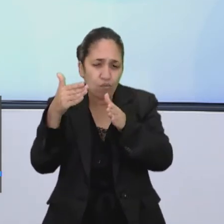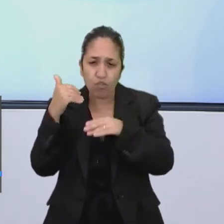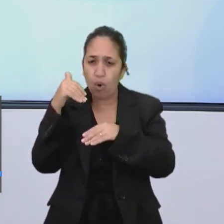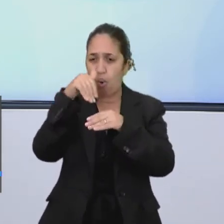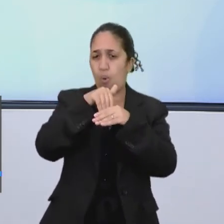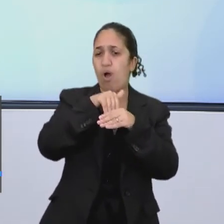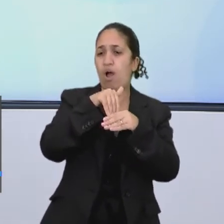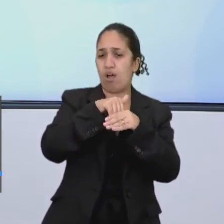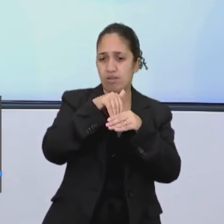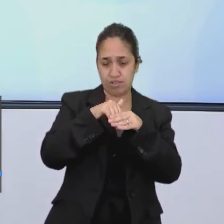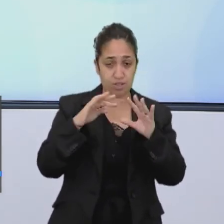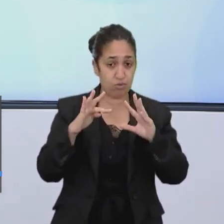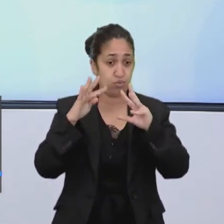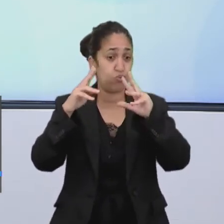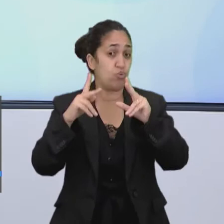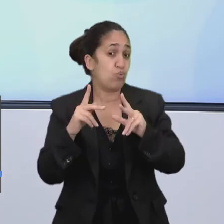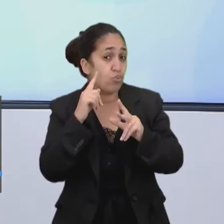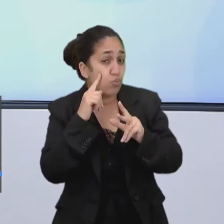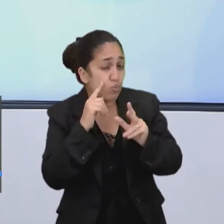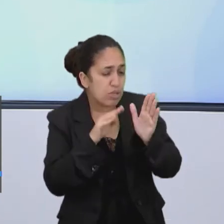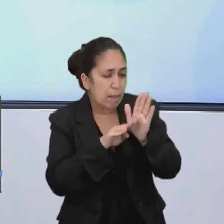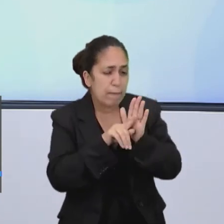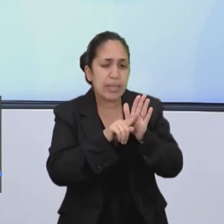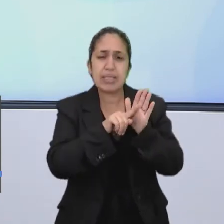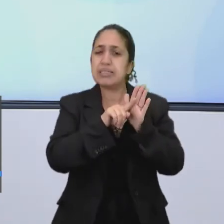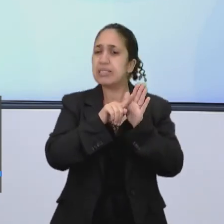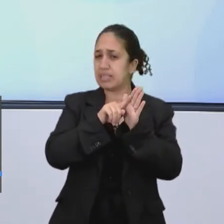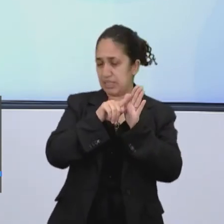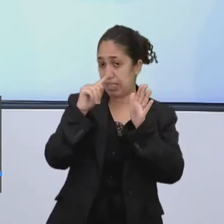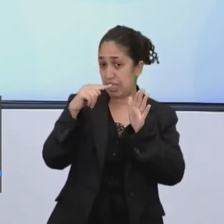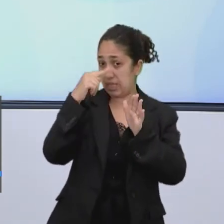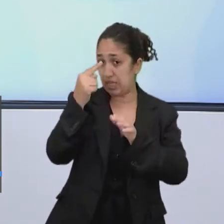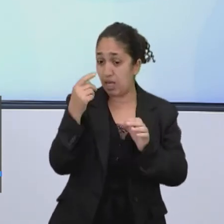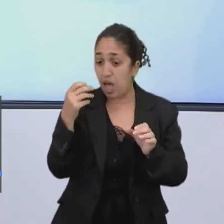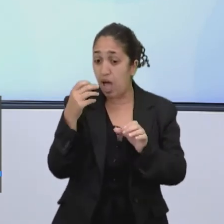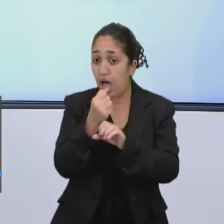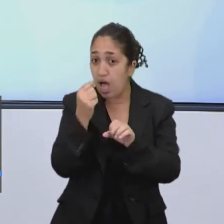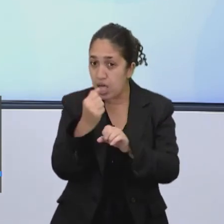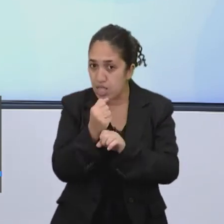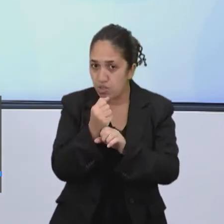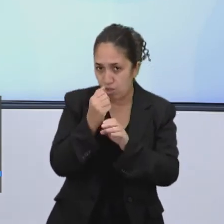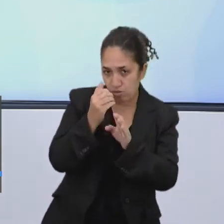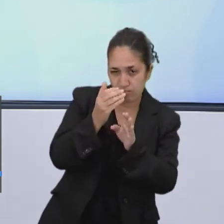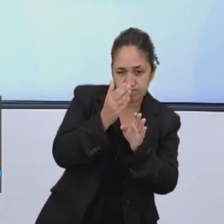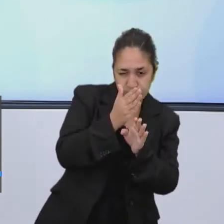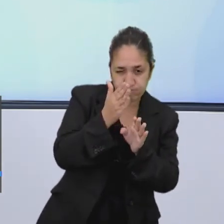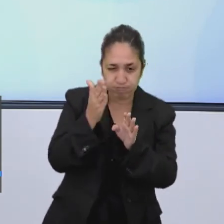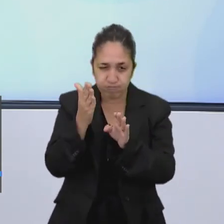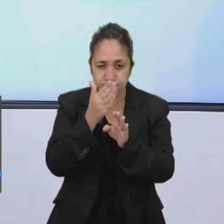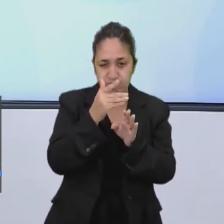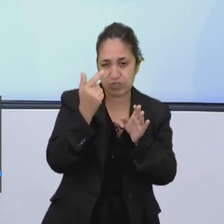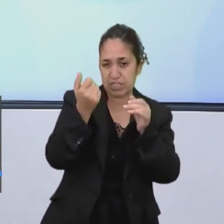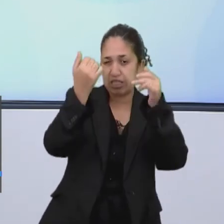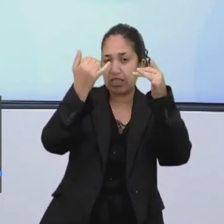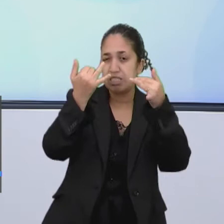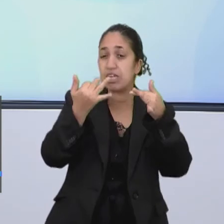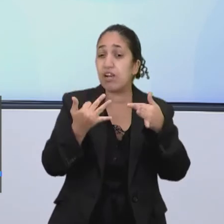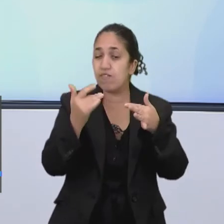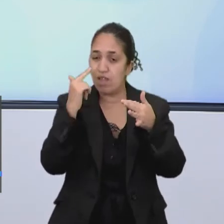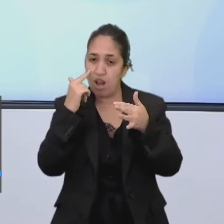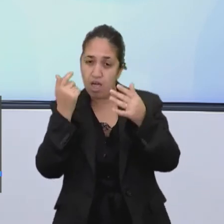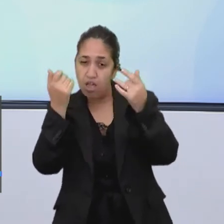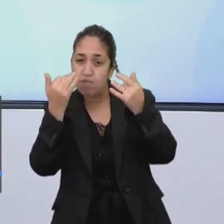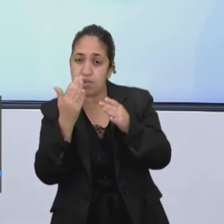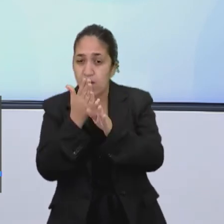e todas elas, né, quando apresentam os resultados, né, a pessoa que cita, né, descreve esses números, ele fala